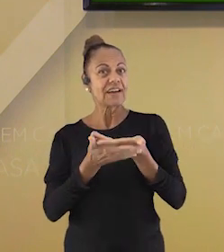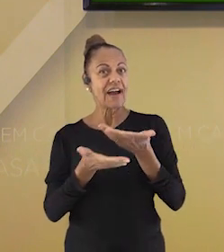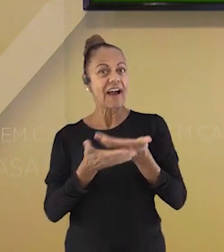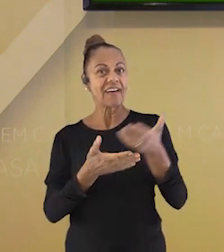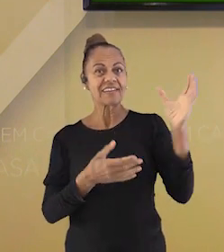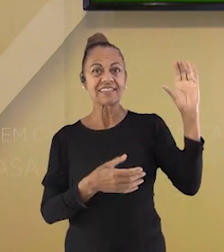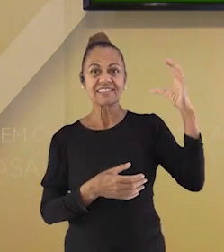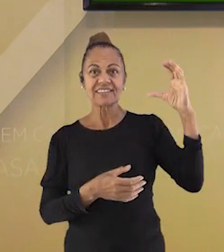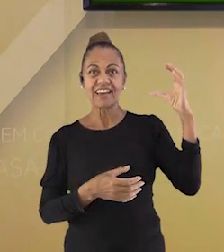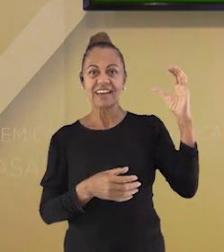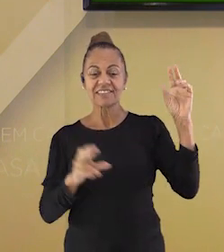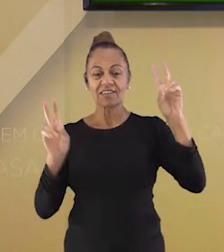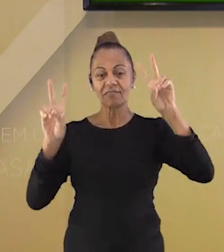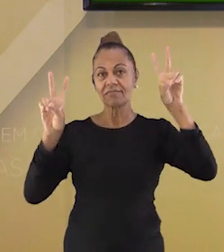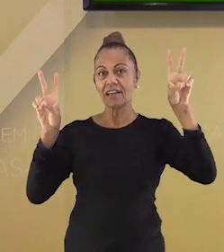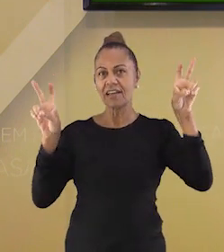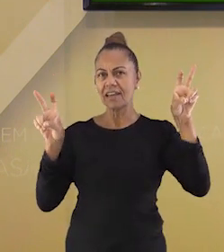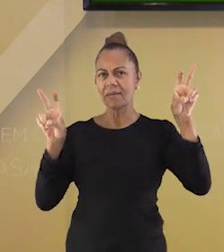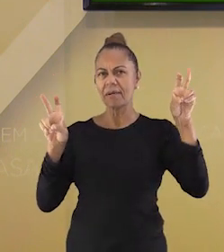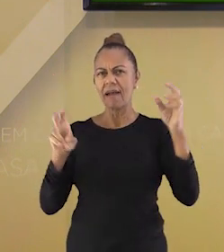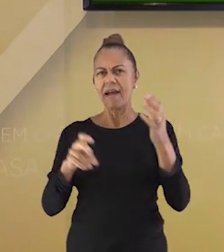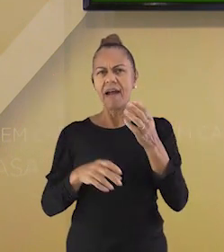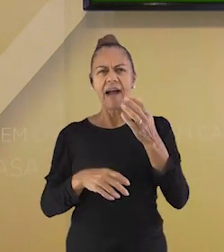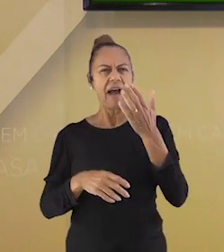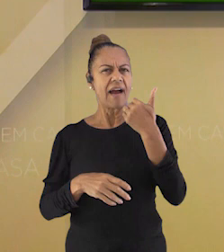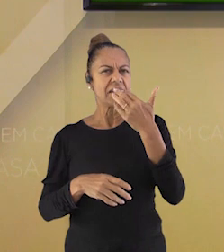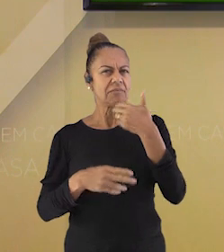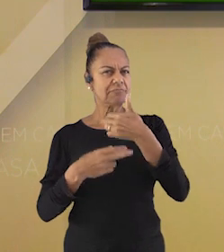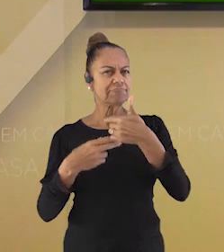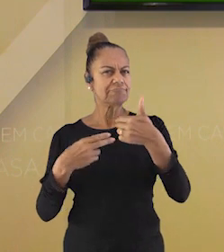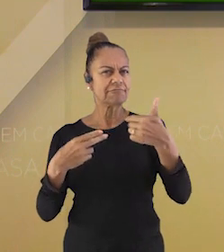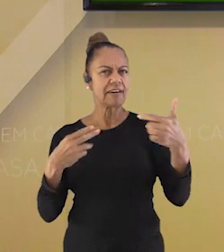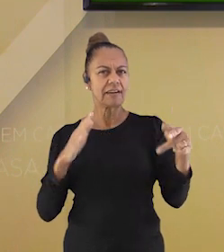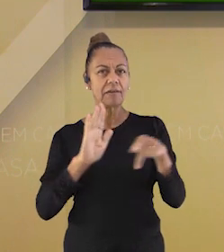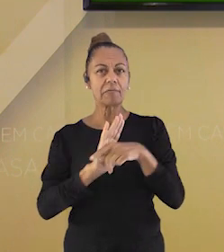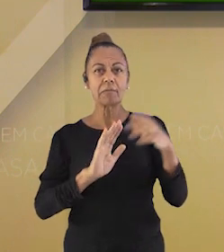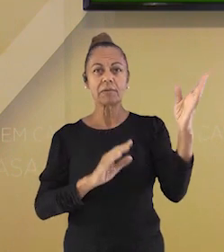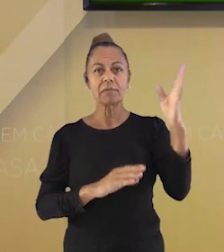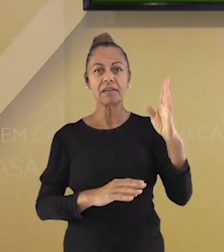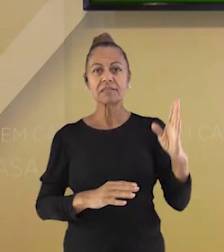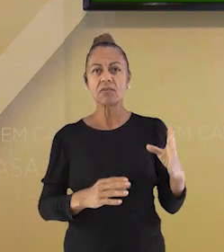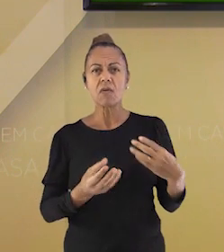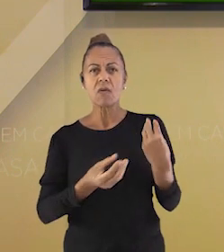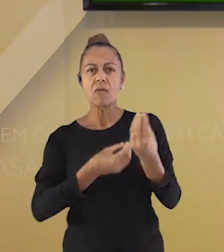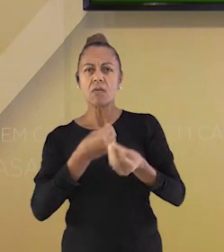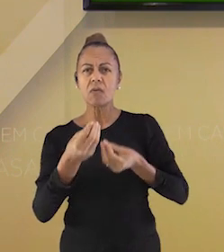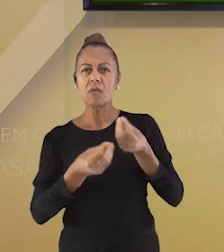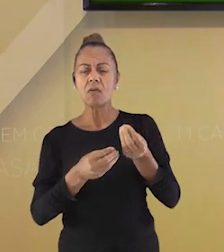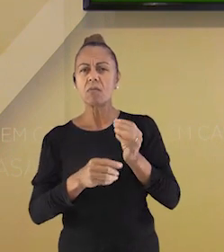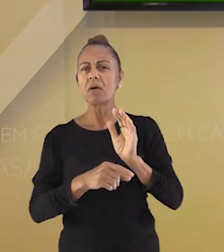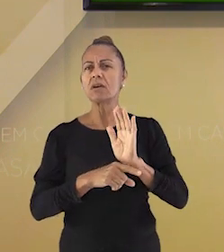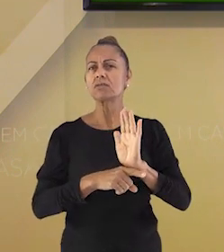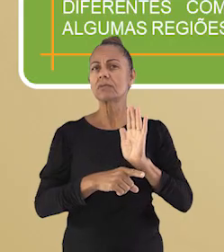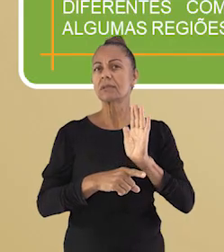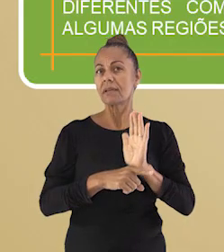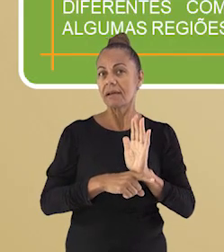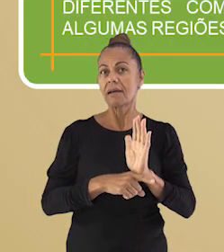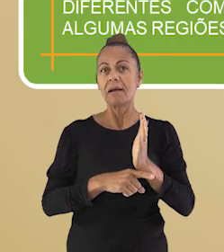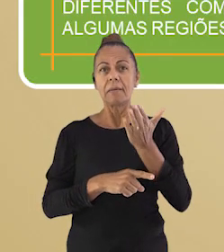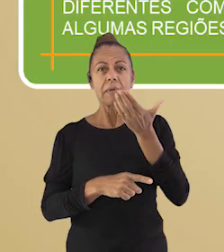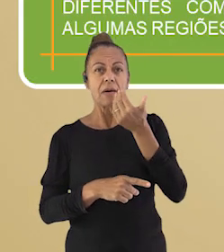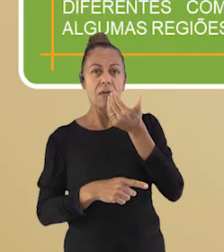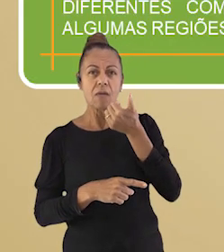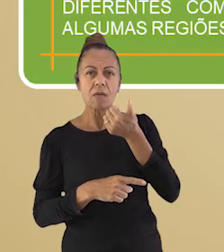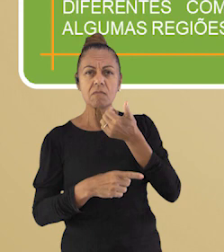a alimentação dos brasileiros. Quais as contribuições de se ter uma alimentação equilibrada? Antes